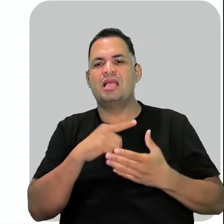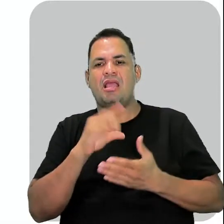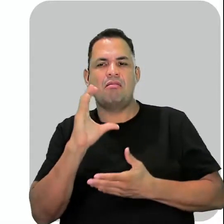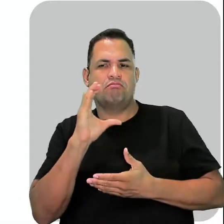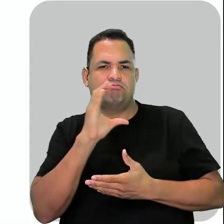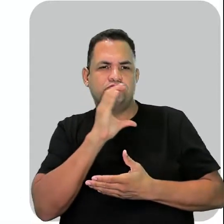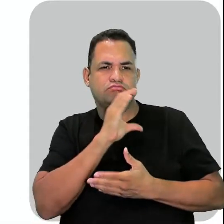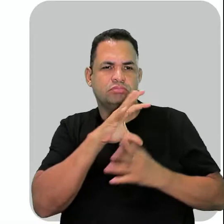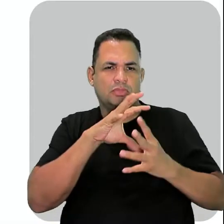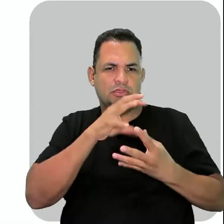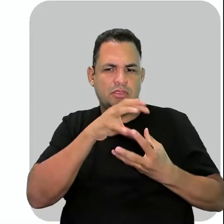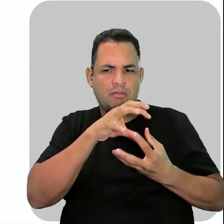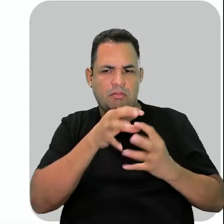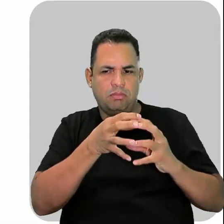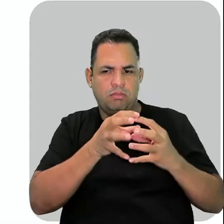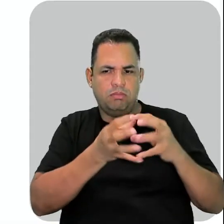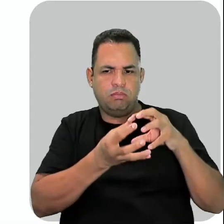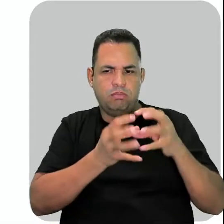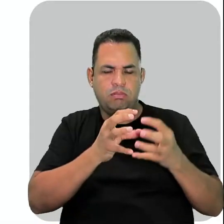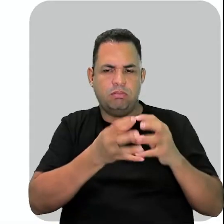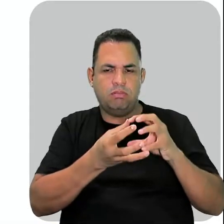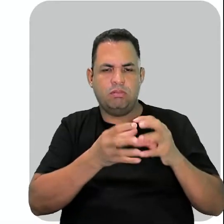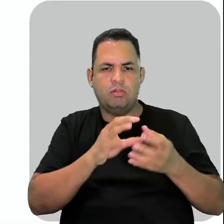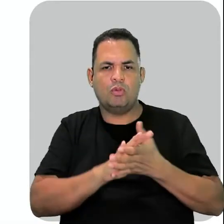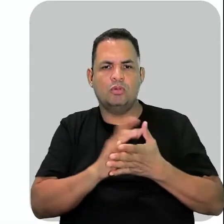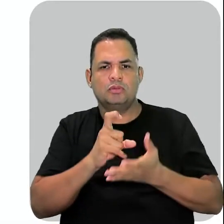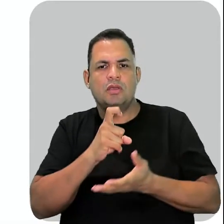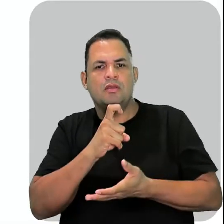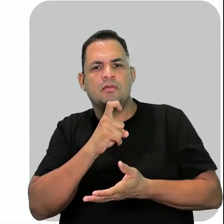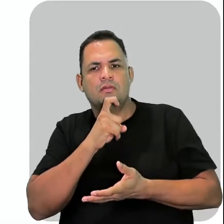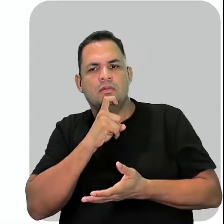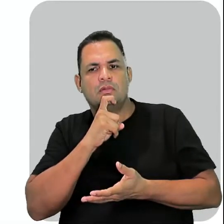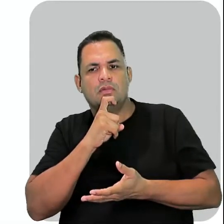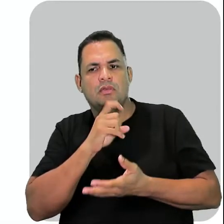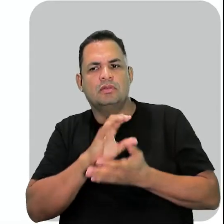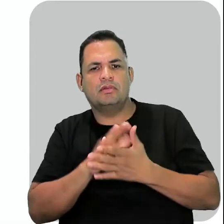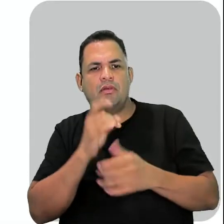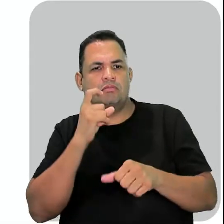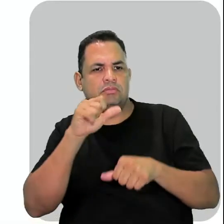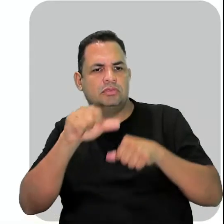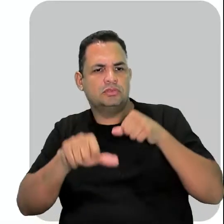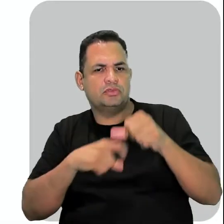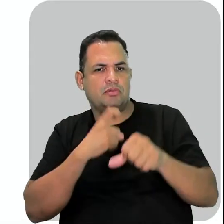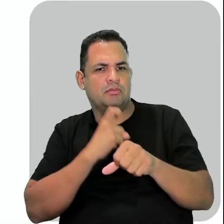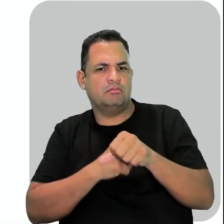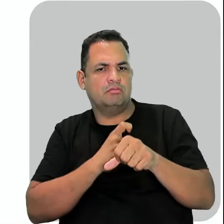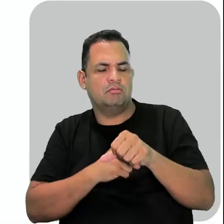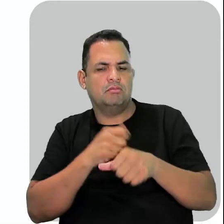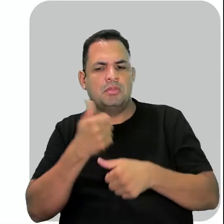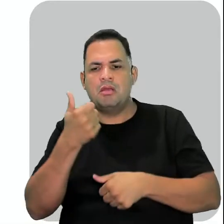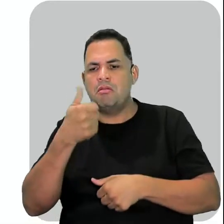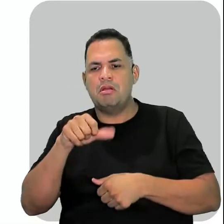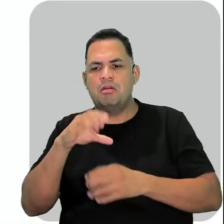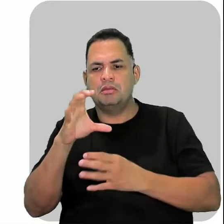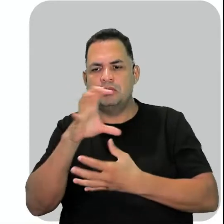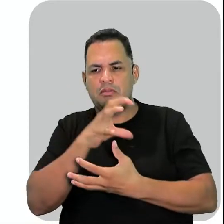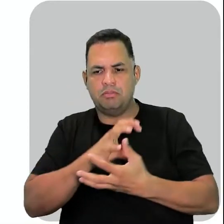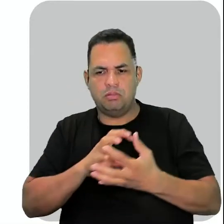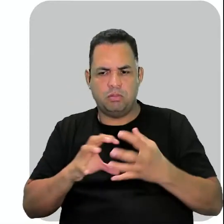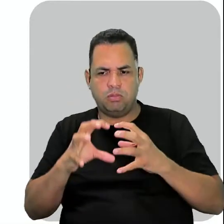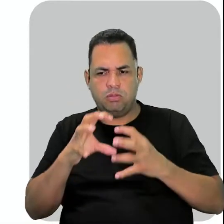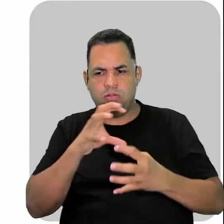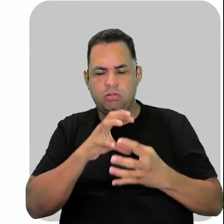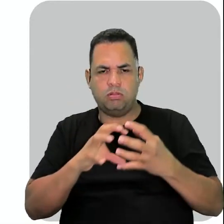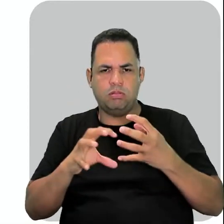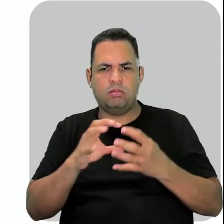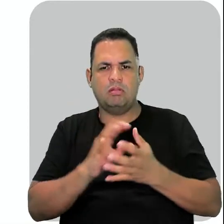podem ser moldados e, quando resfriados, eles ficam sólidos. e tomam uma nova forma. Esse